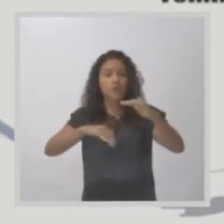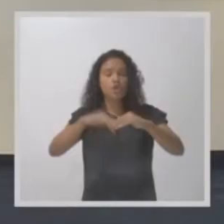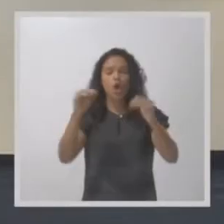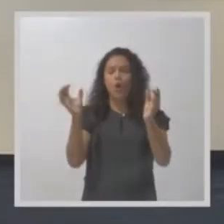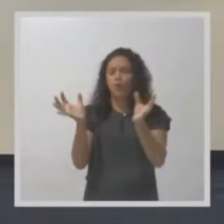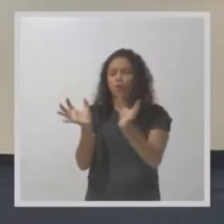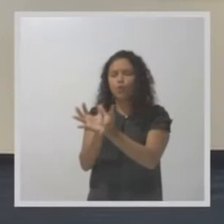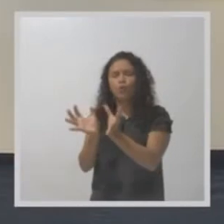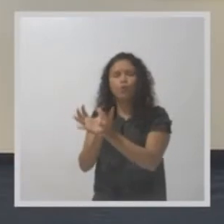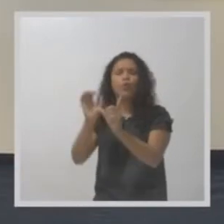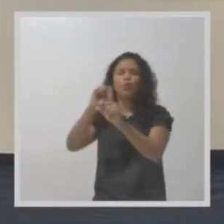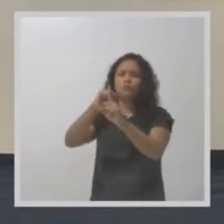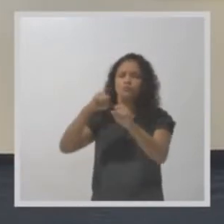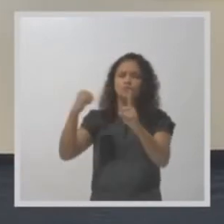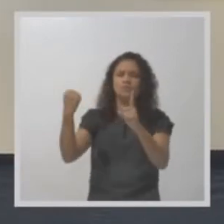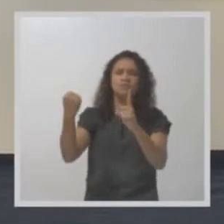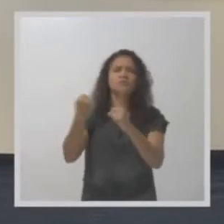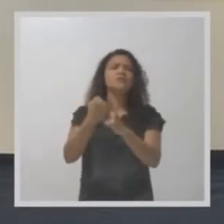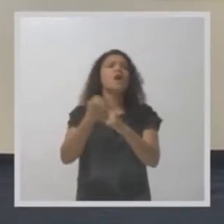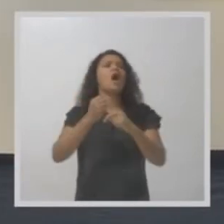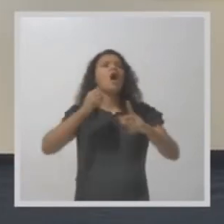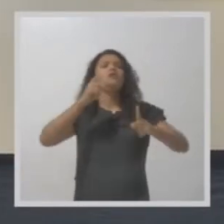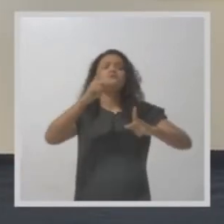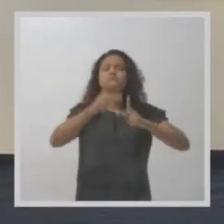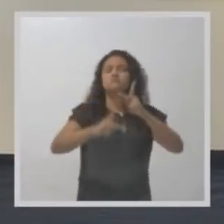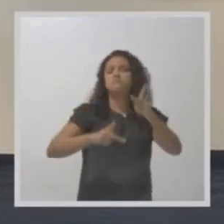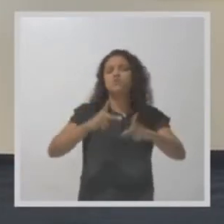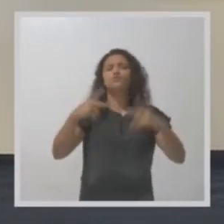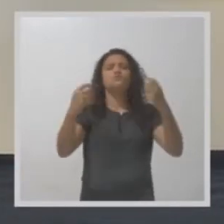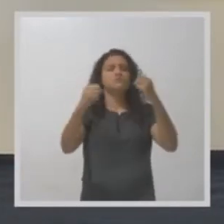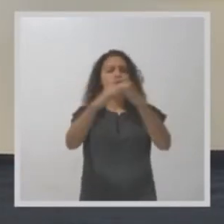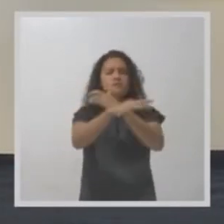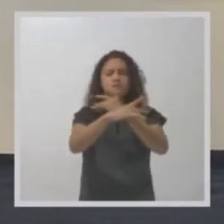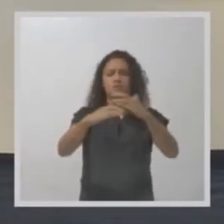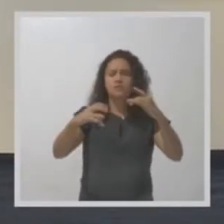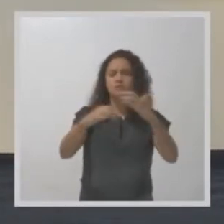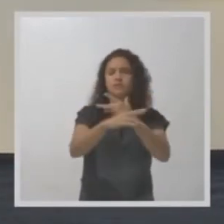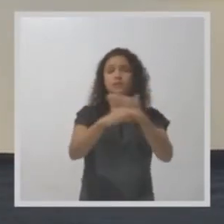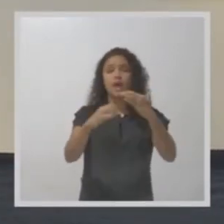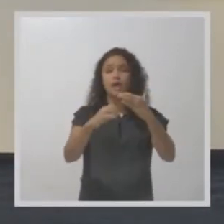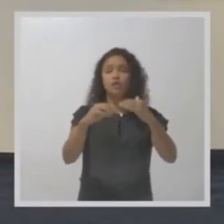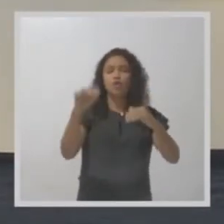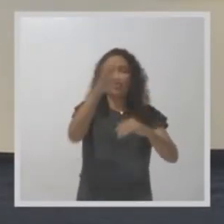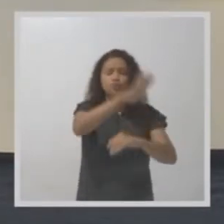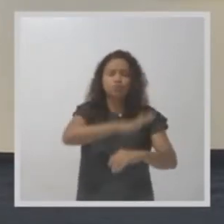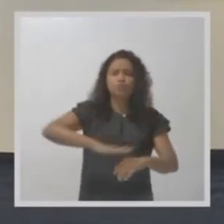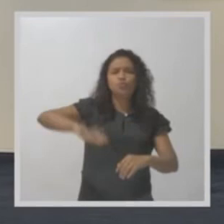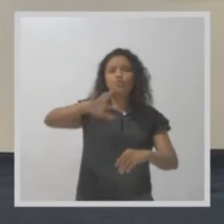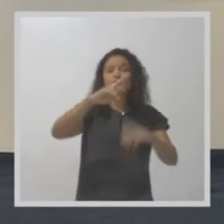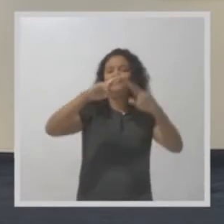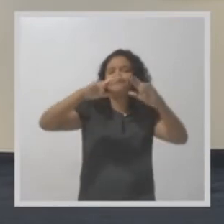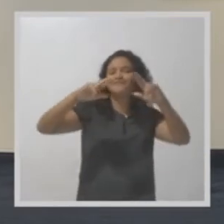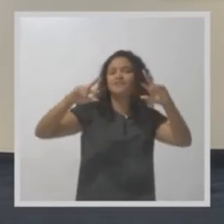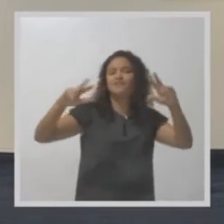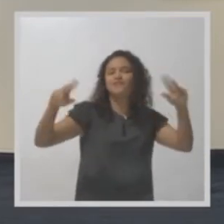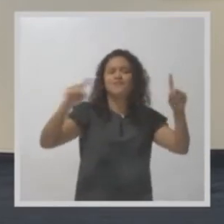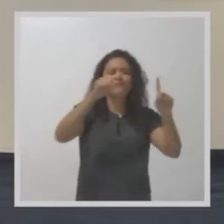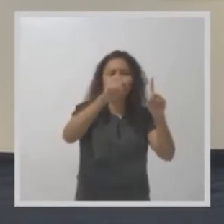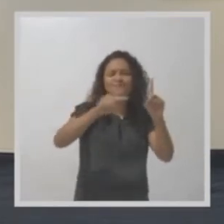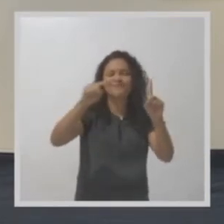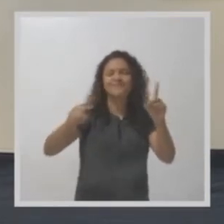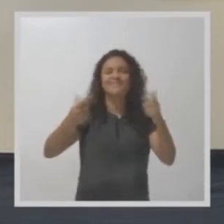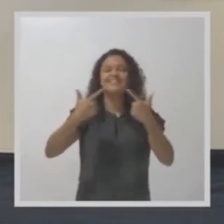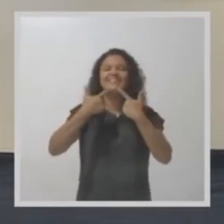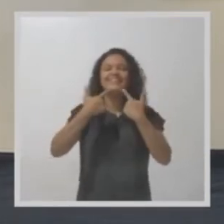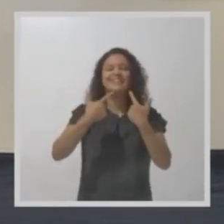tribos urbanas, tudo isso vai influenciar na diferença do falar de vocês. Aqui eu trouxe um cachixi. Por que eu trouxe